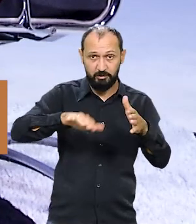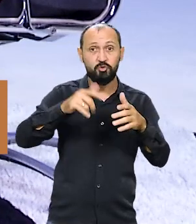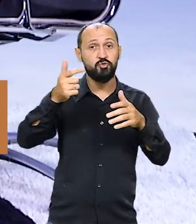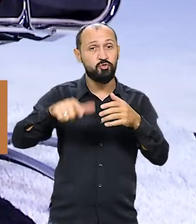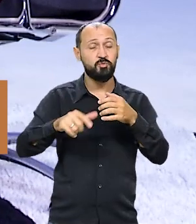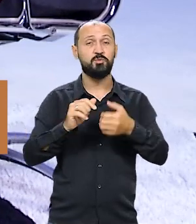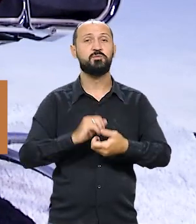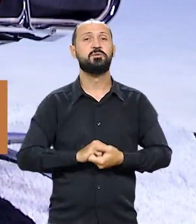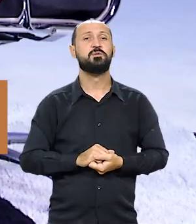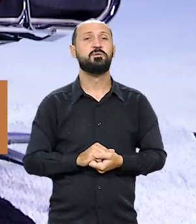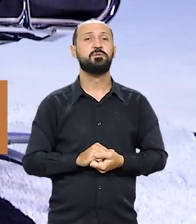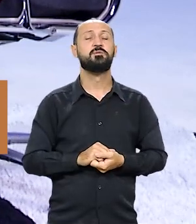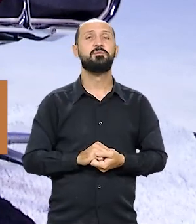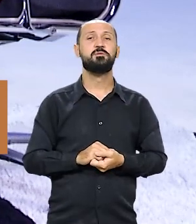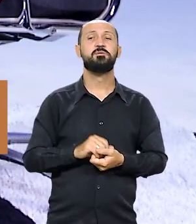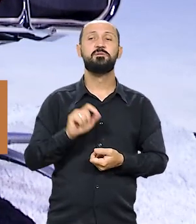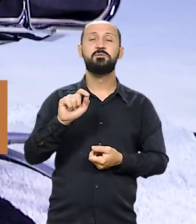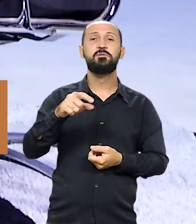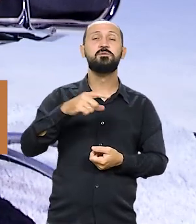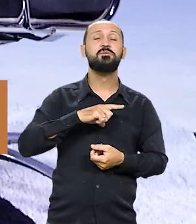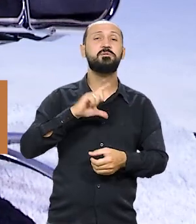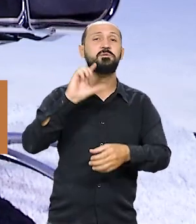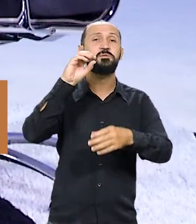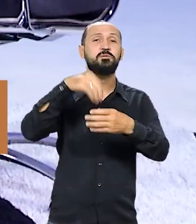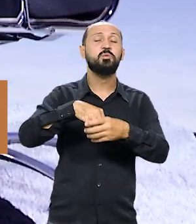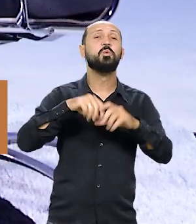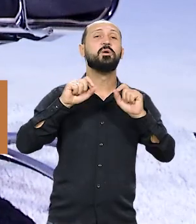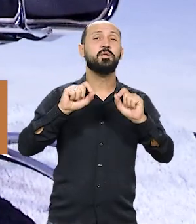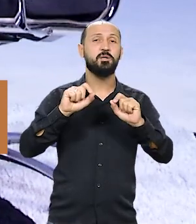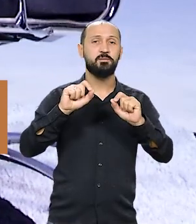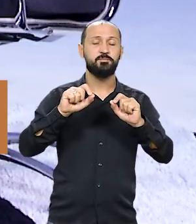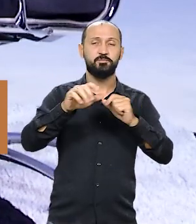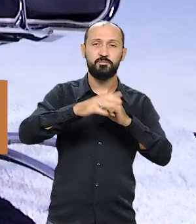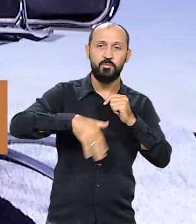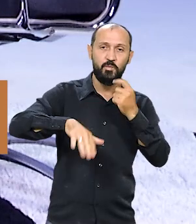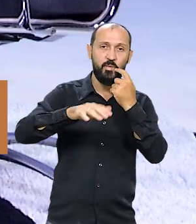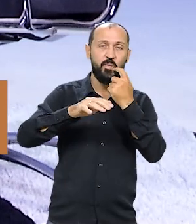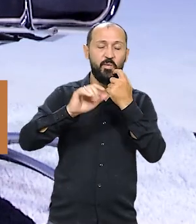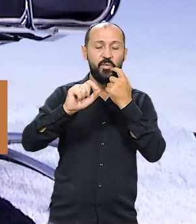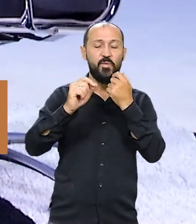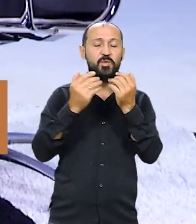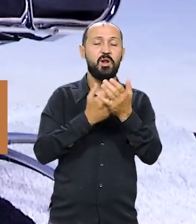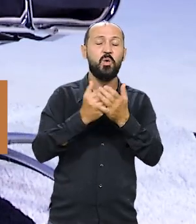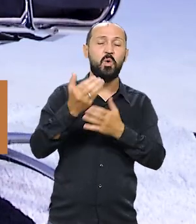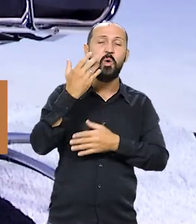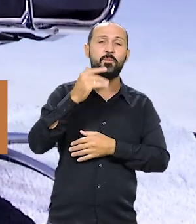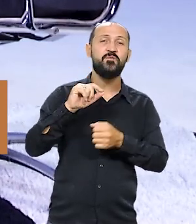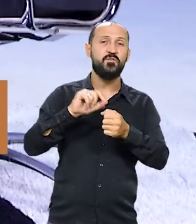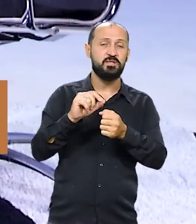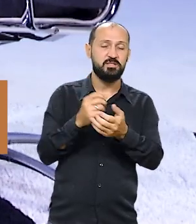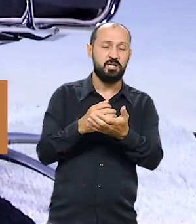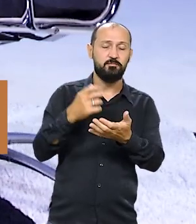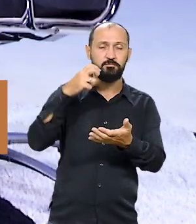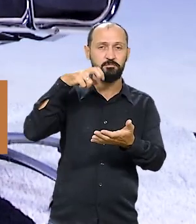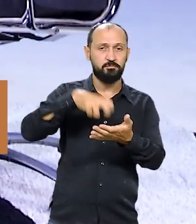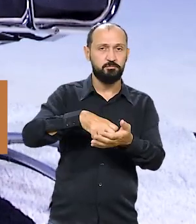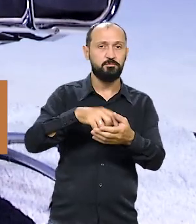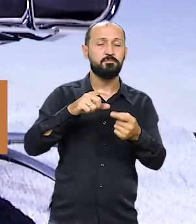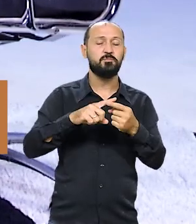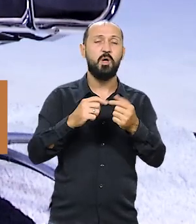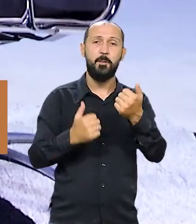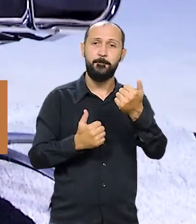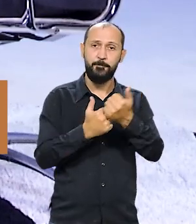repetir, doutor, agora. O que tem que existir? O que tem dentro do universo quando o adolescente comete o ato infracional? Então, é o